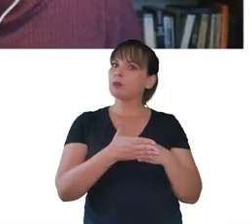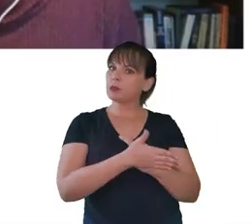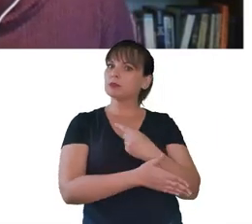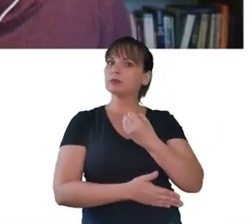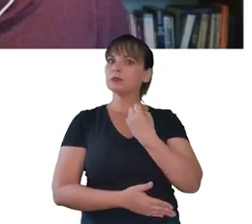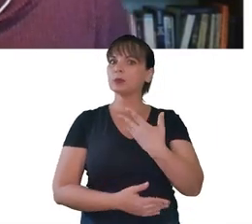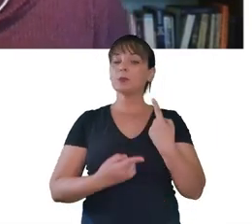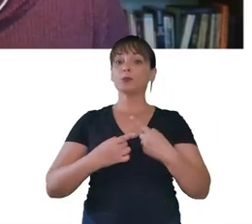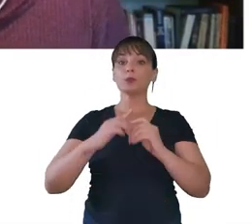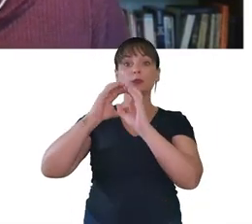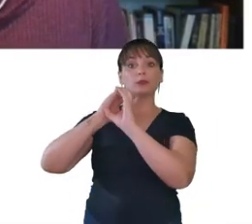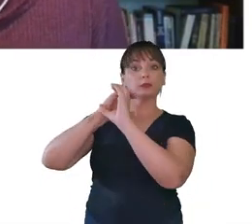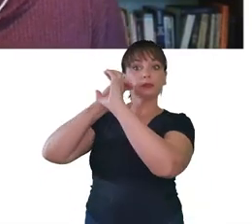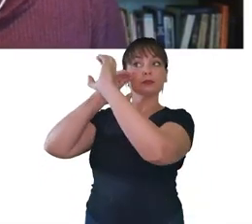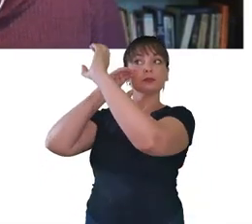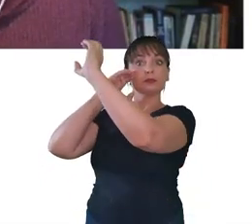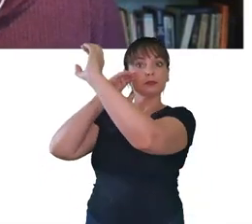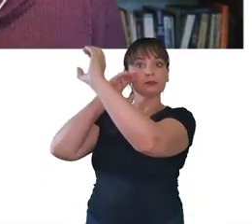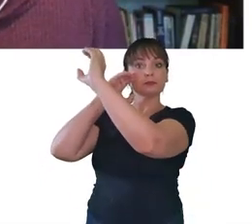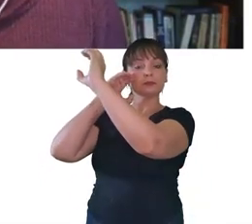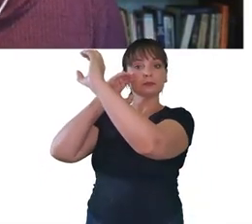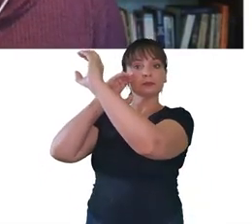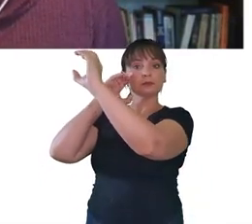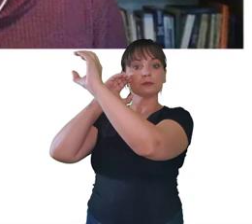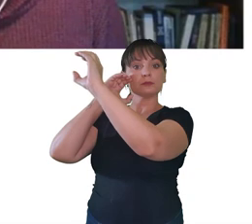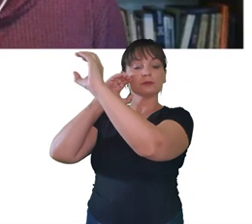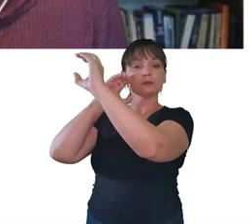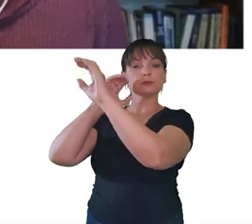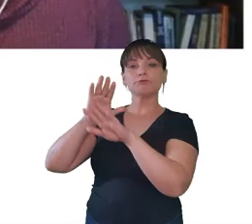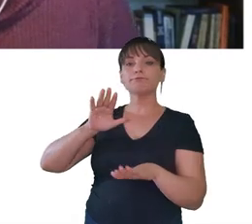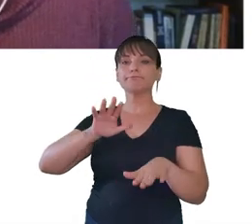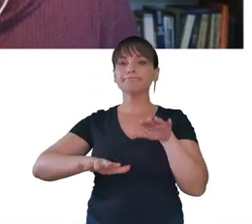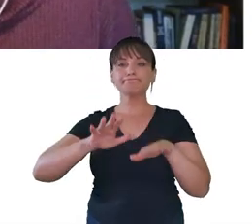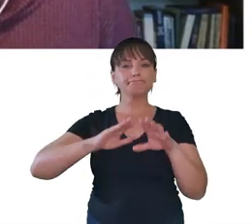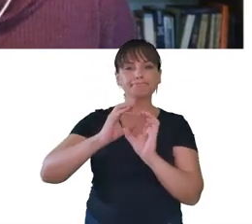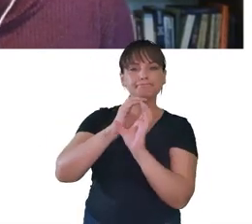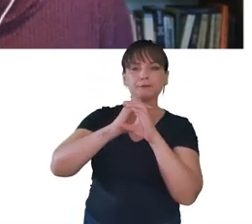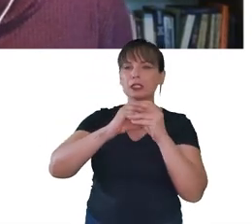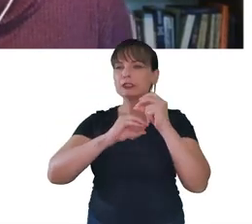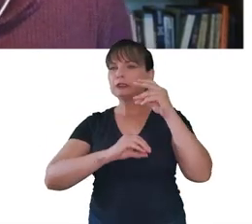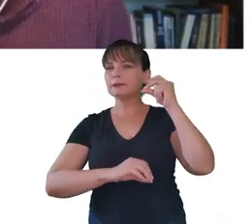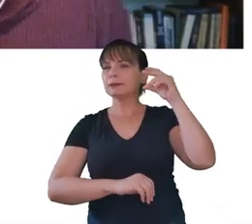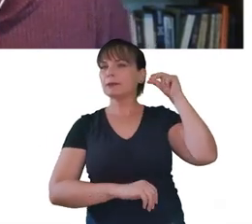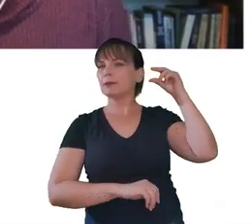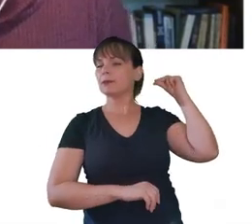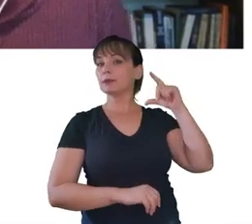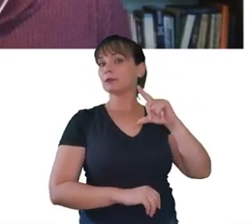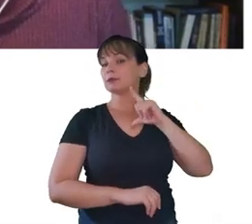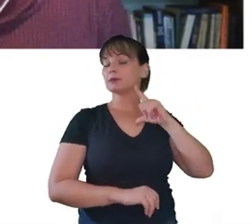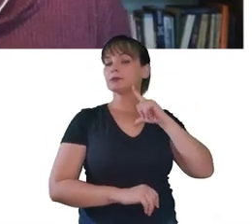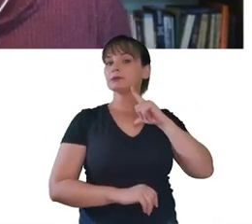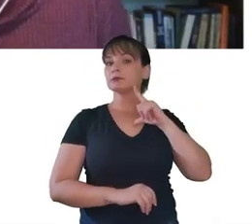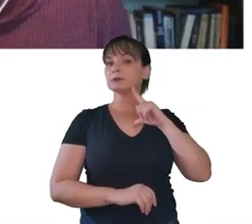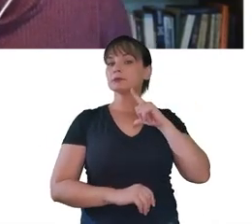a astronomia, ela é uma, seria talvez uma das ciências mais antigas que a gente tem, né? Uma das,